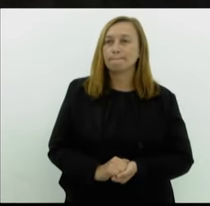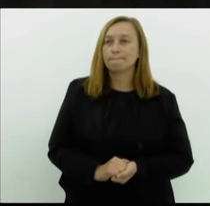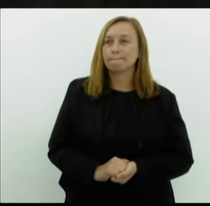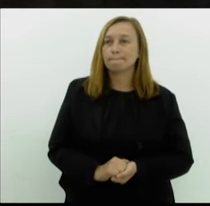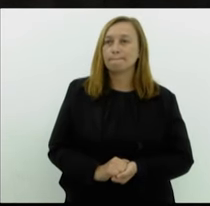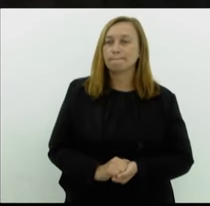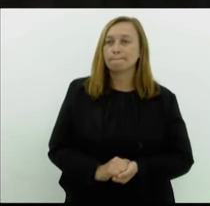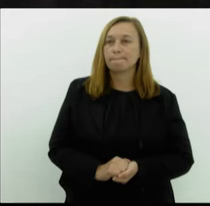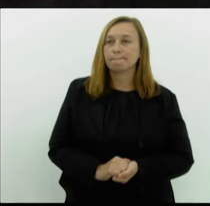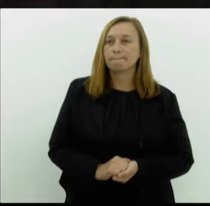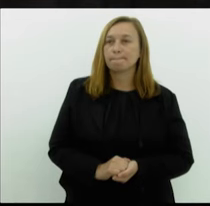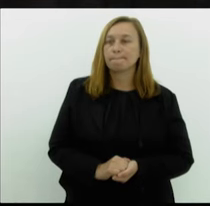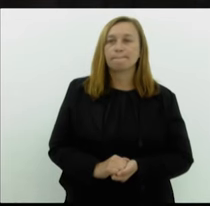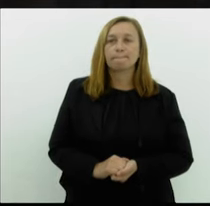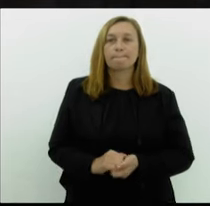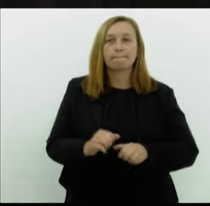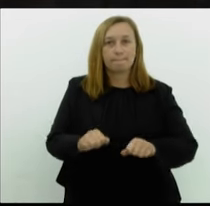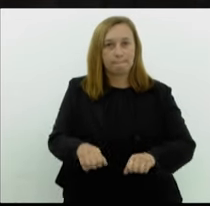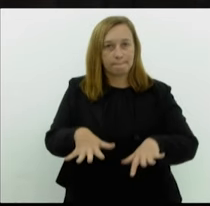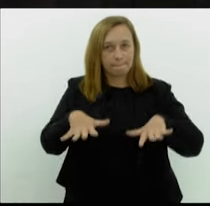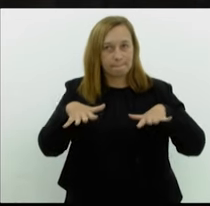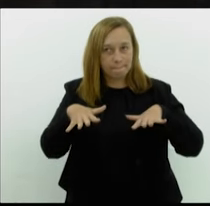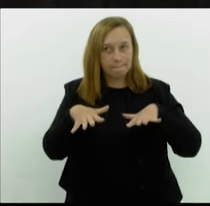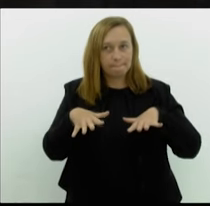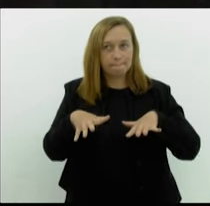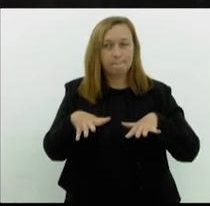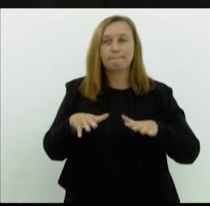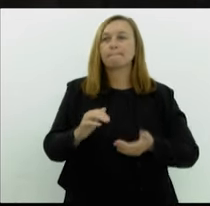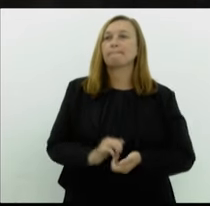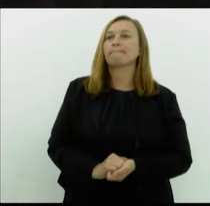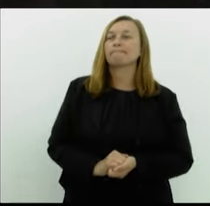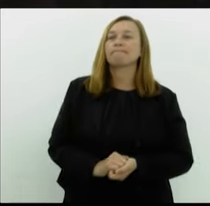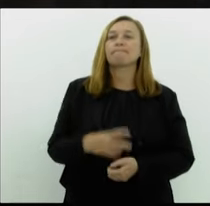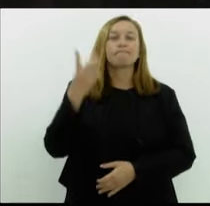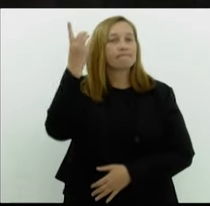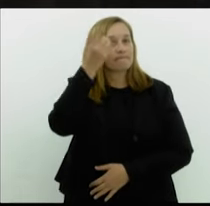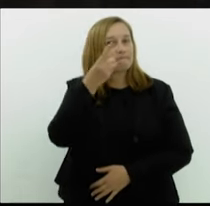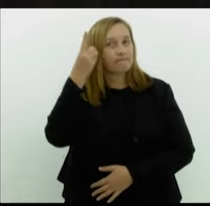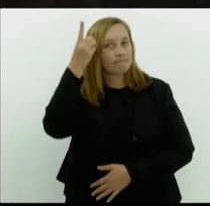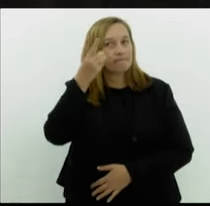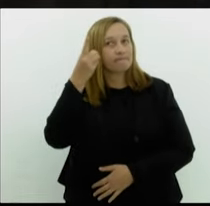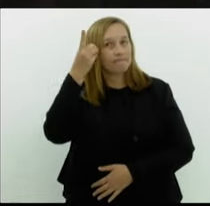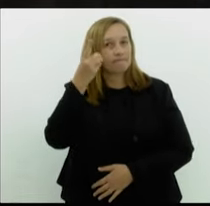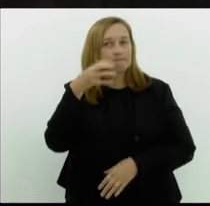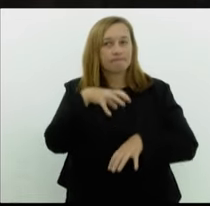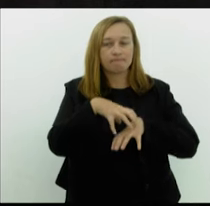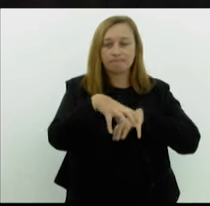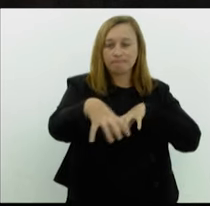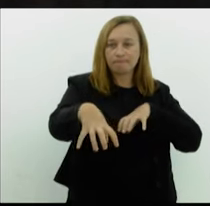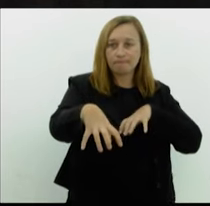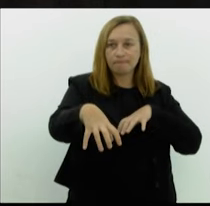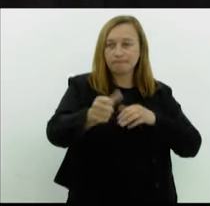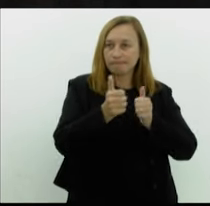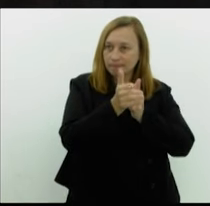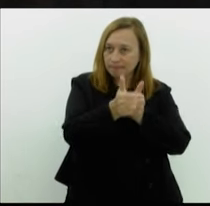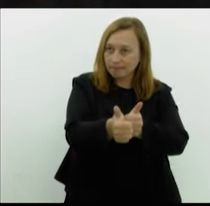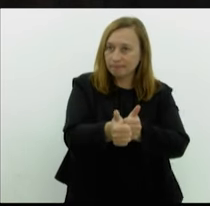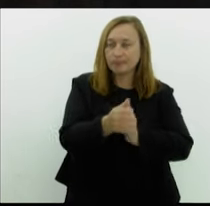que aqui estão em plenário, senhoras e senhores deputados que nos